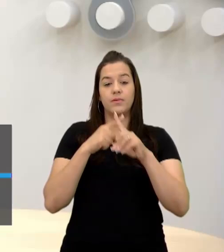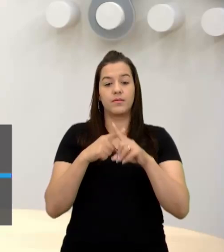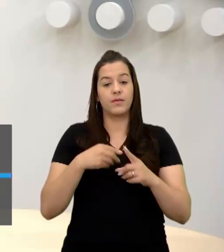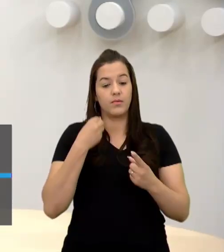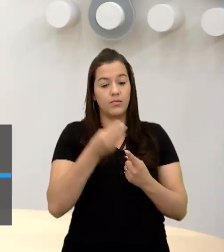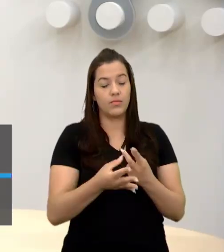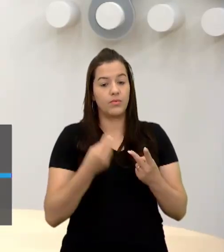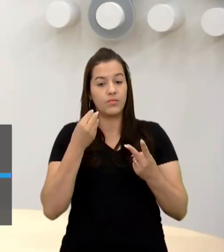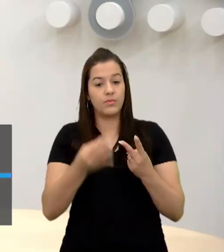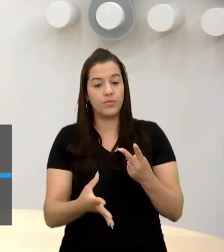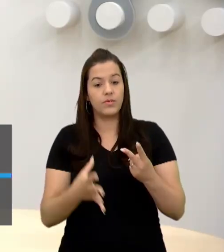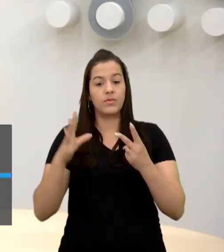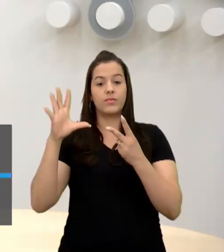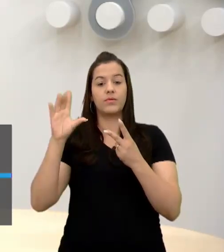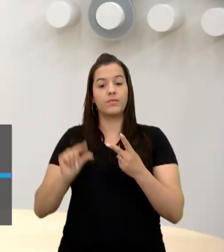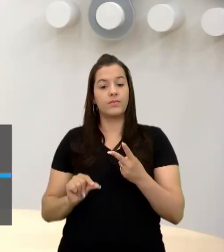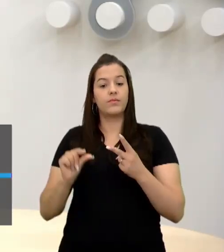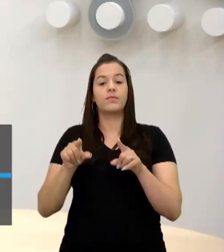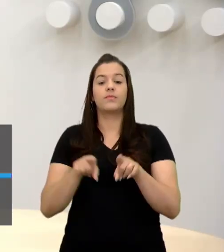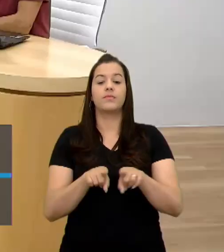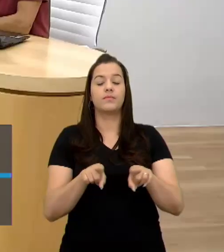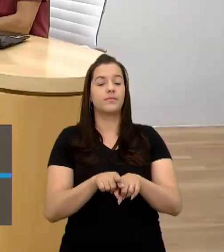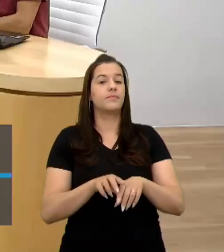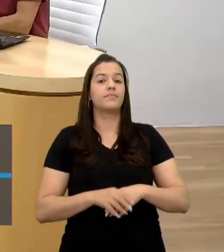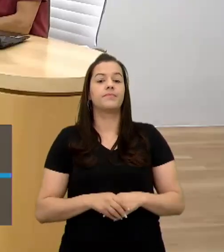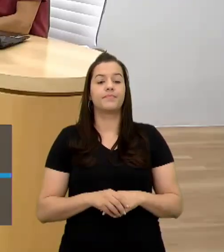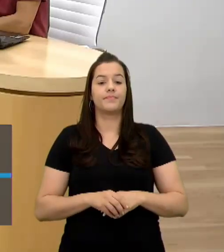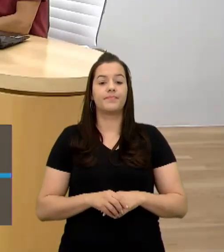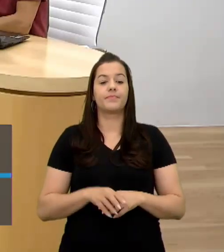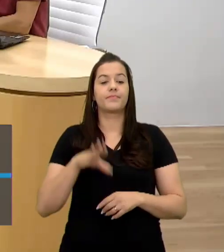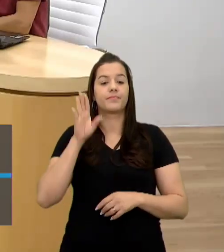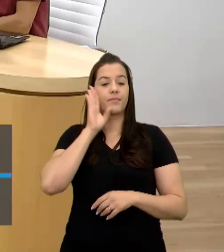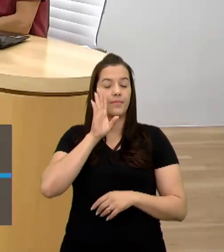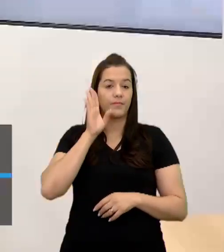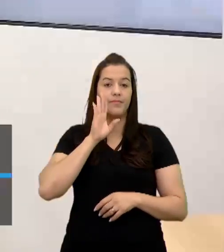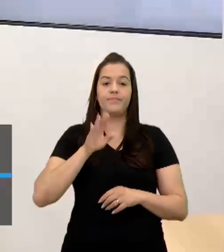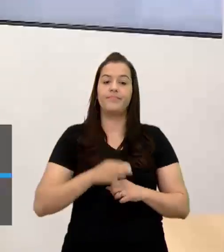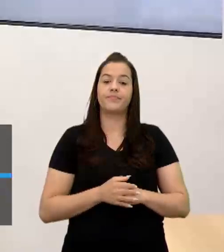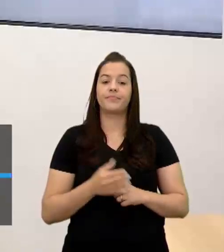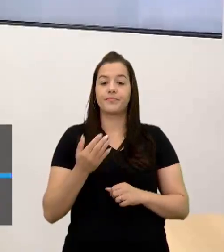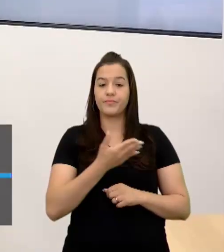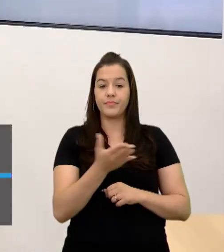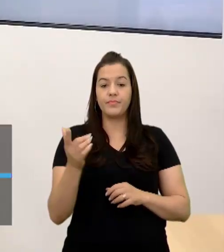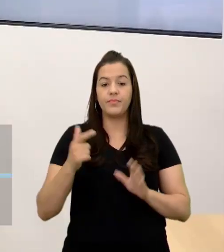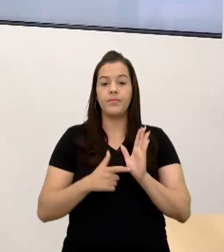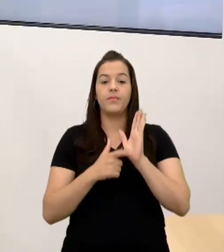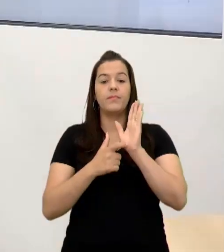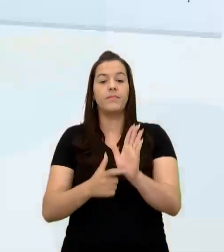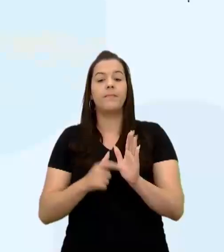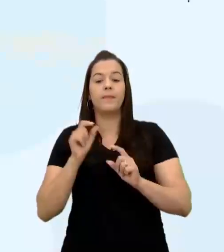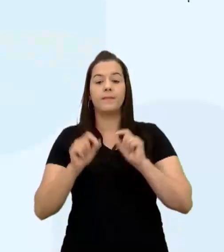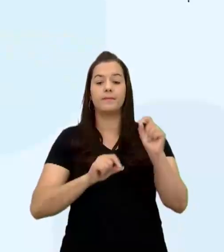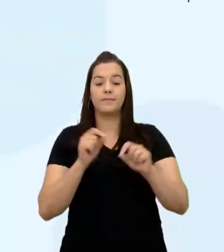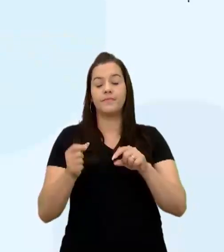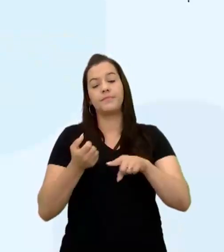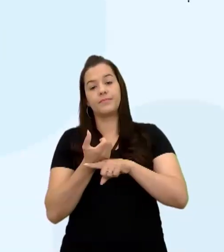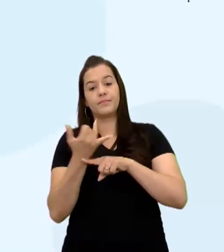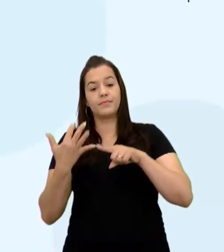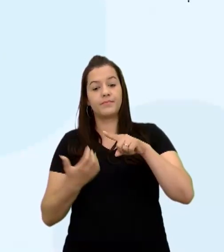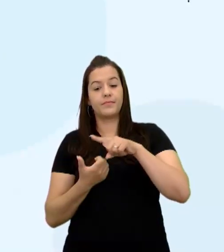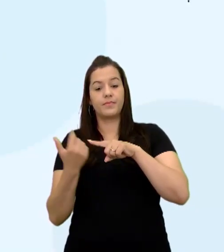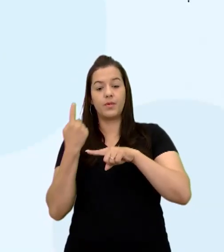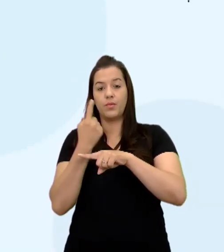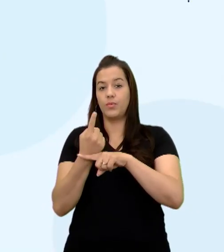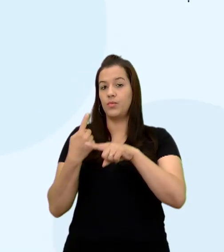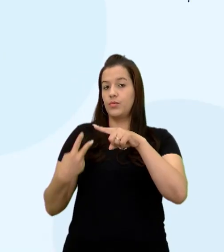acertar uma, já reduzir a mesma coisa, exatamente. Né? Muito legal. E aí, ó, tá apresentado, Osmar, em forma de fração, que é